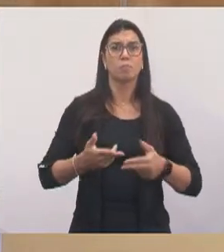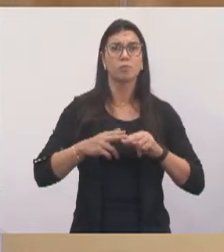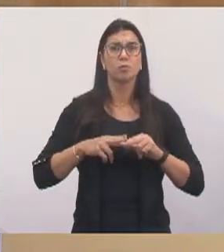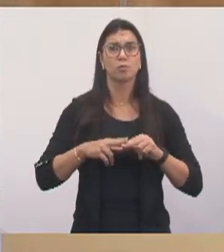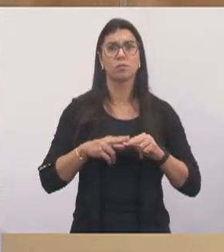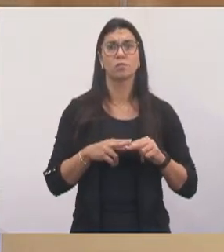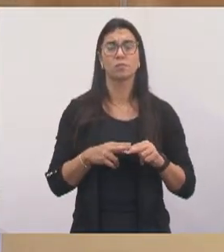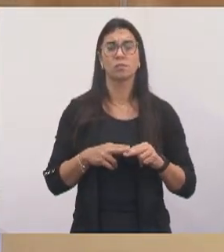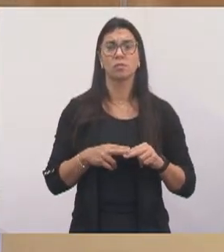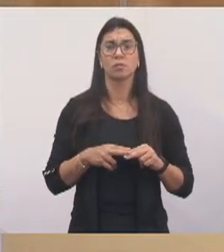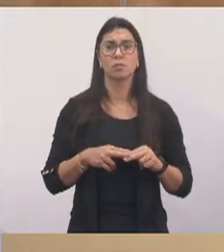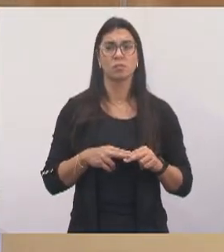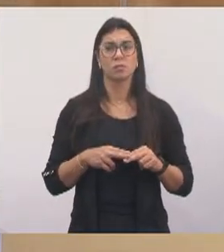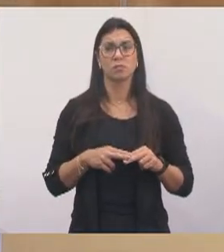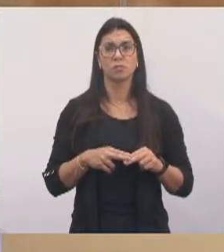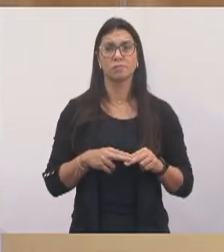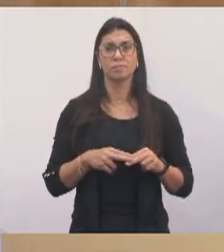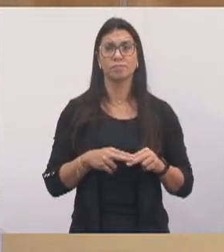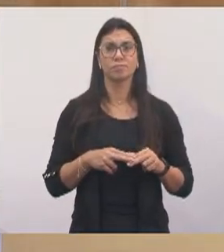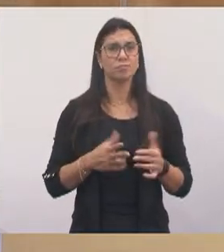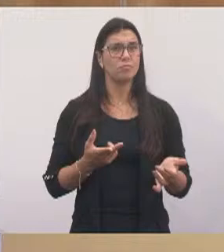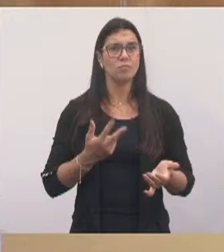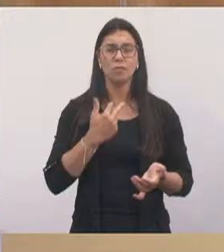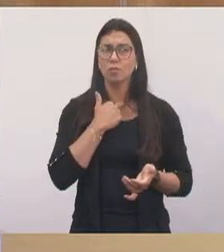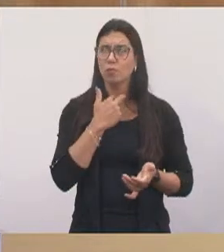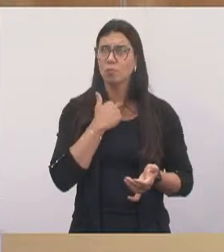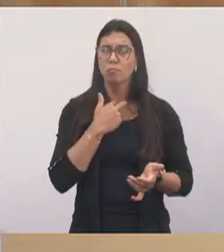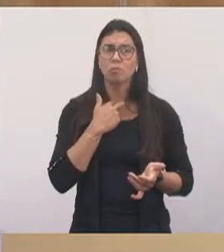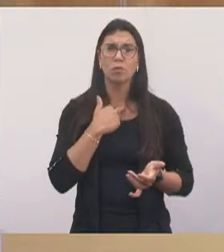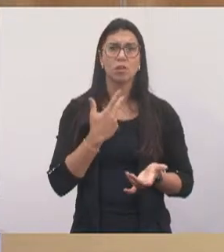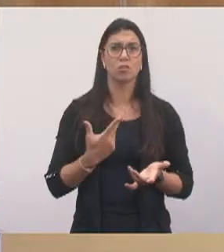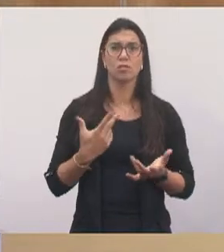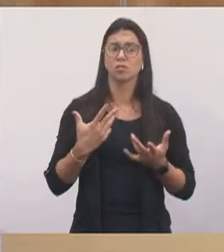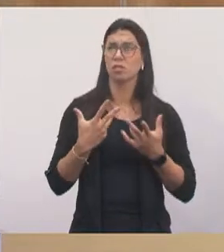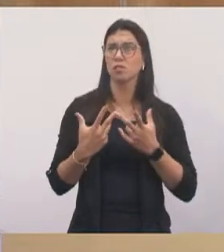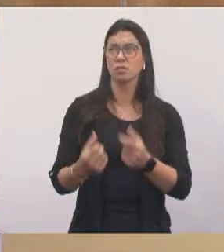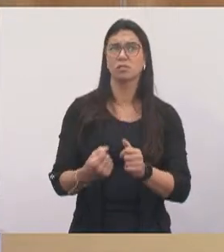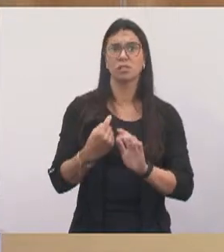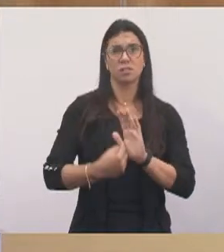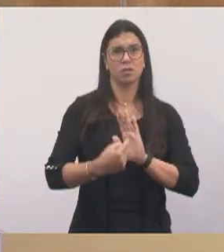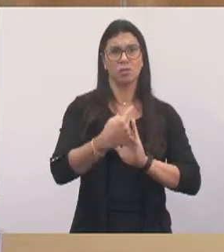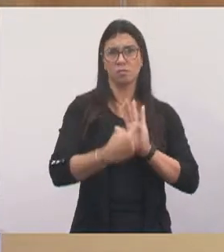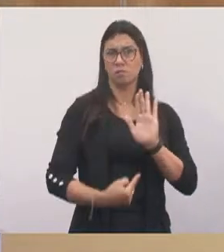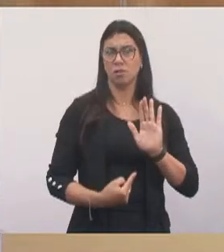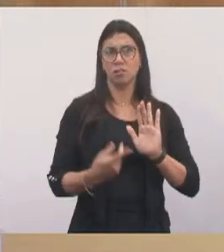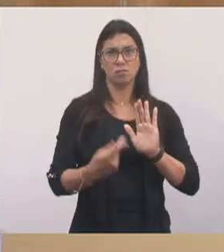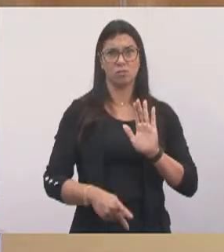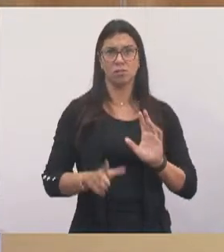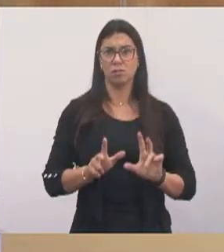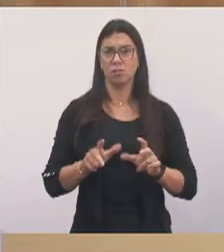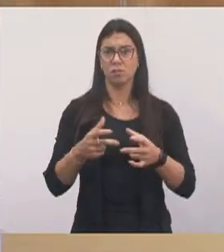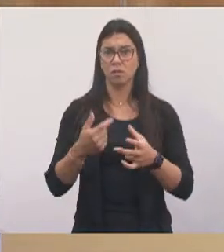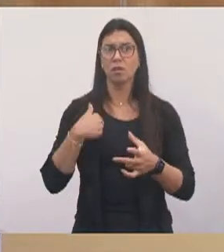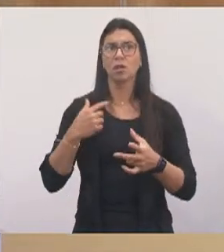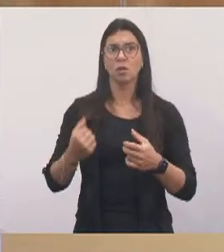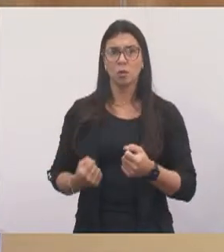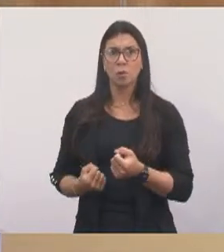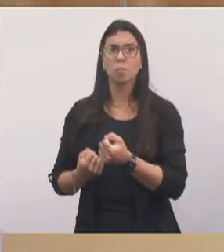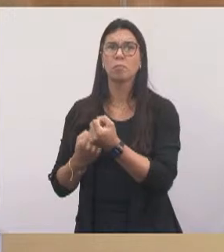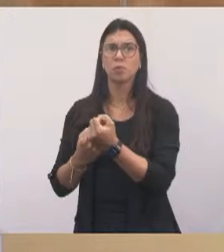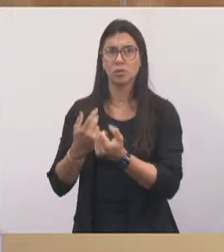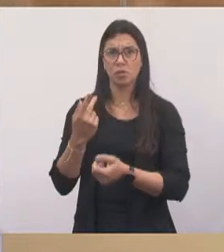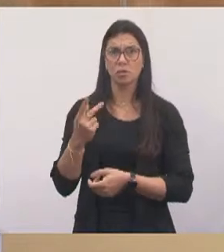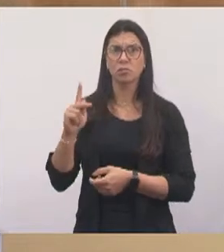que se virar. É estarrecedor, vergonhoso esse veto que foi mandado para a nossa casa. Conte com o meu